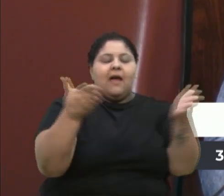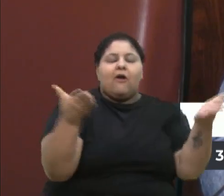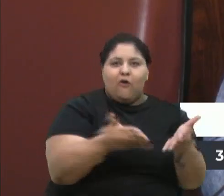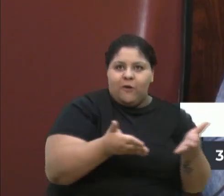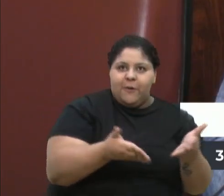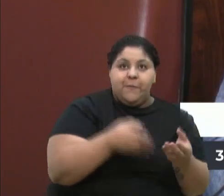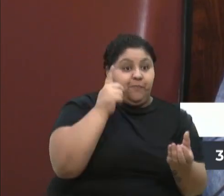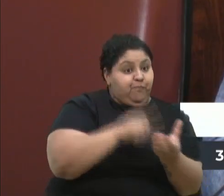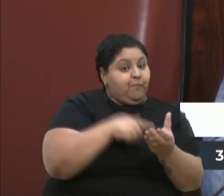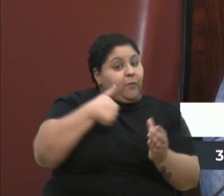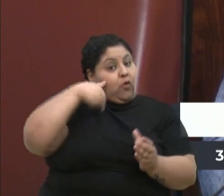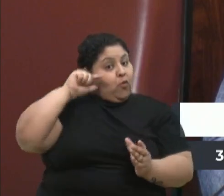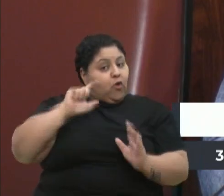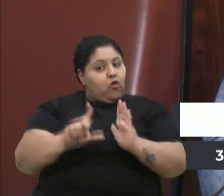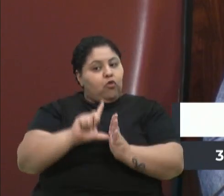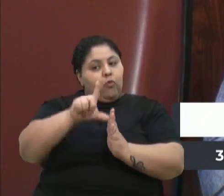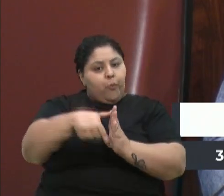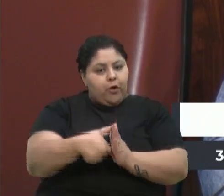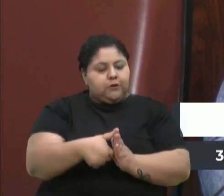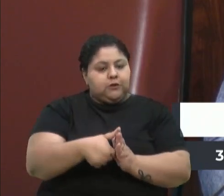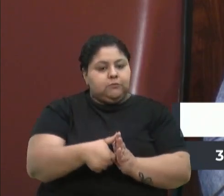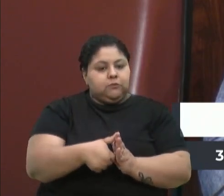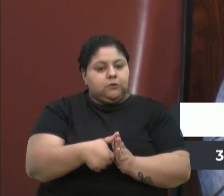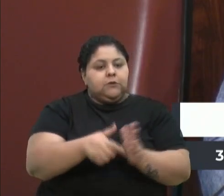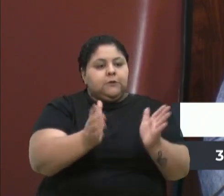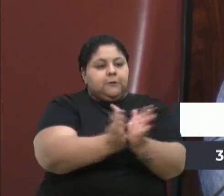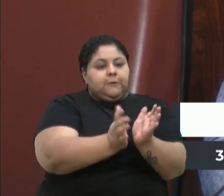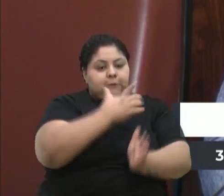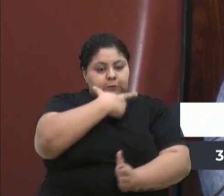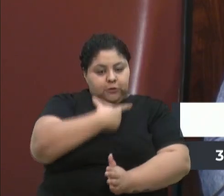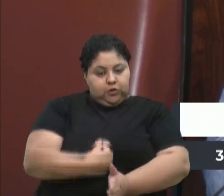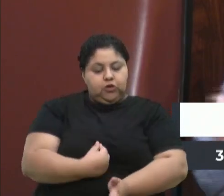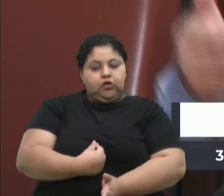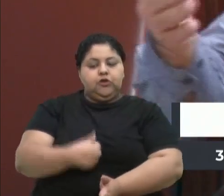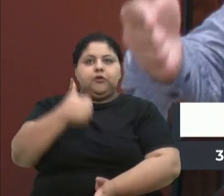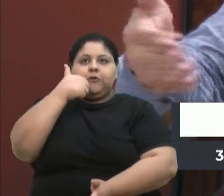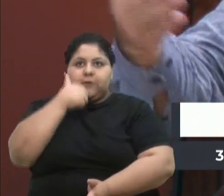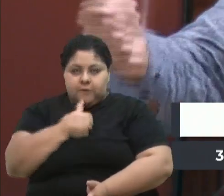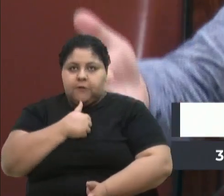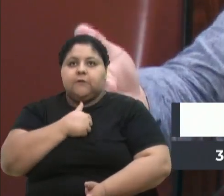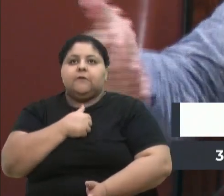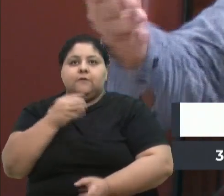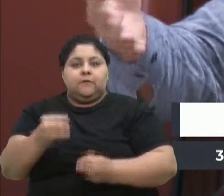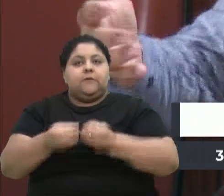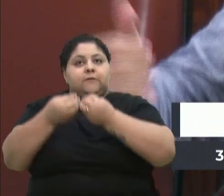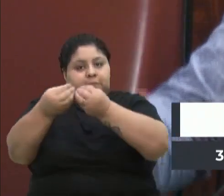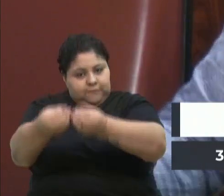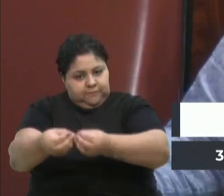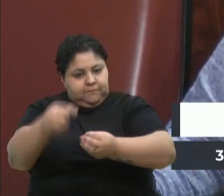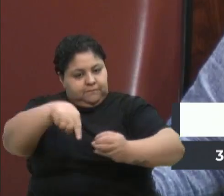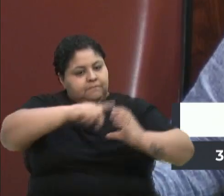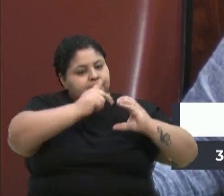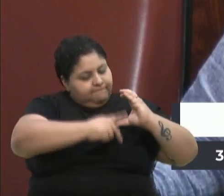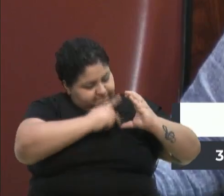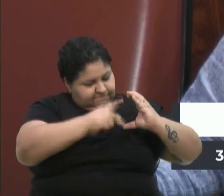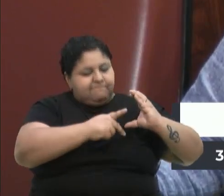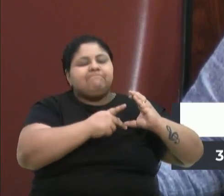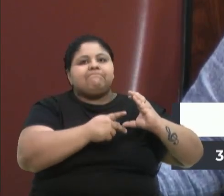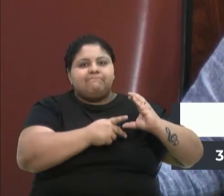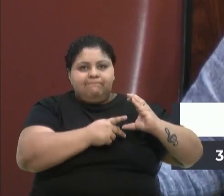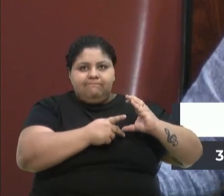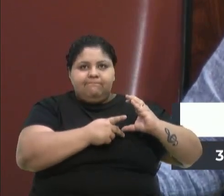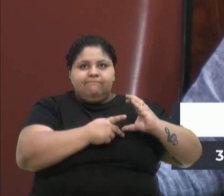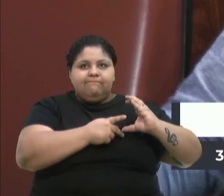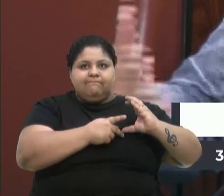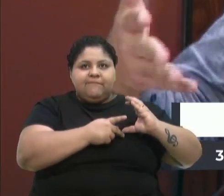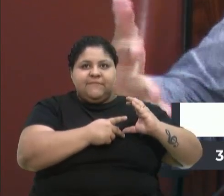o próximo título ao time feminino do Esporte Clube Juventude, concedido por essa casa, vai ser